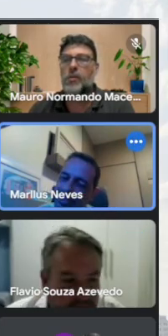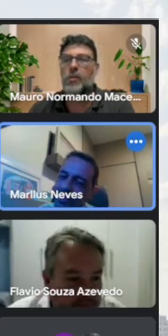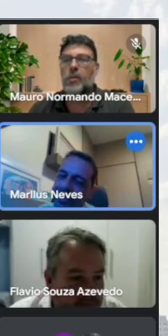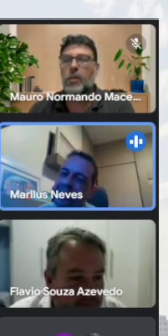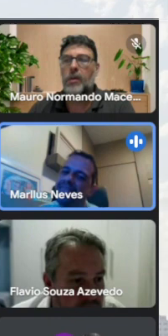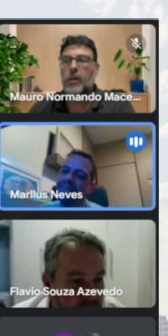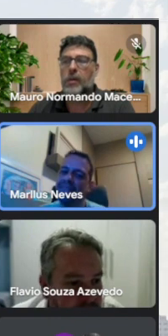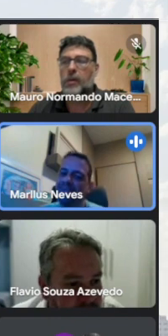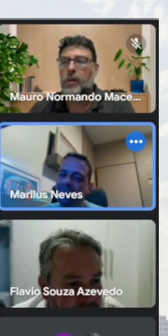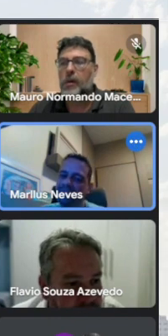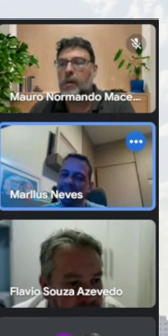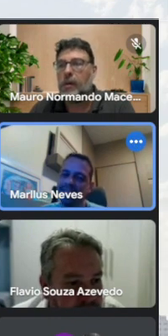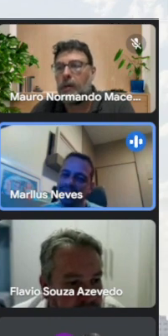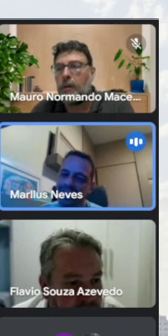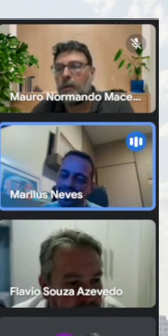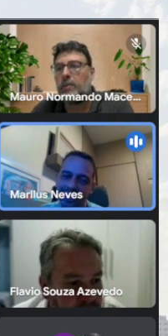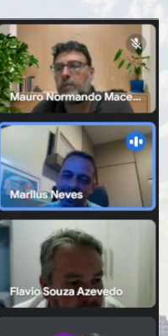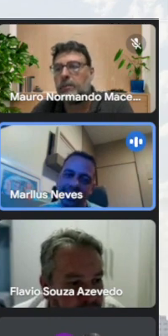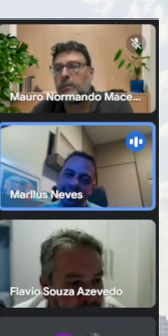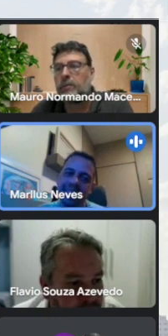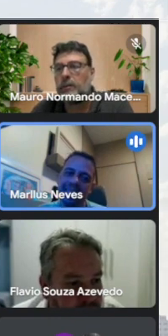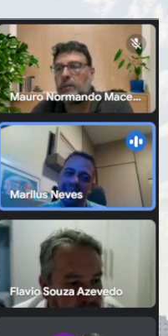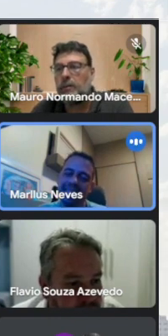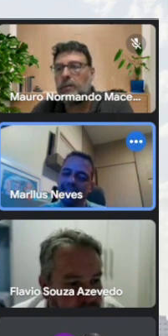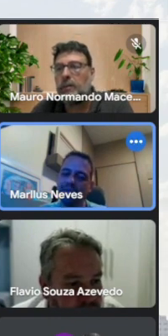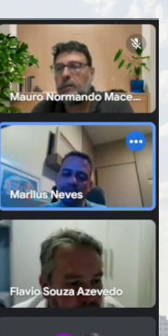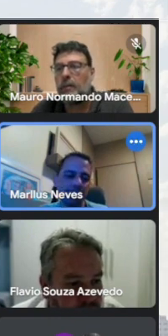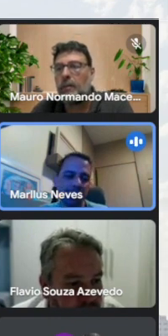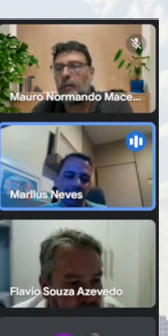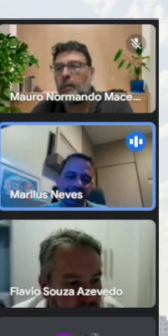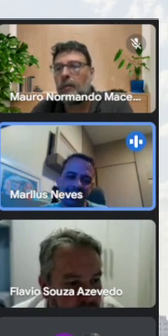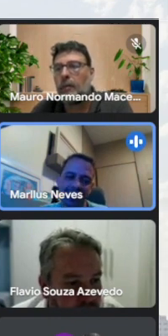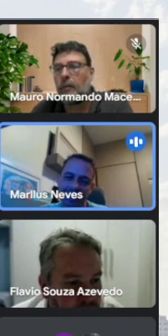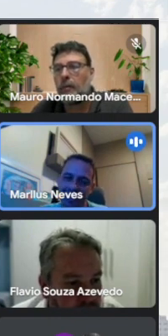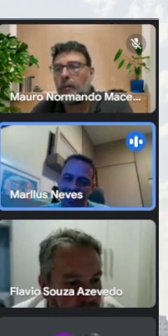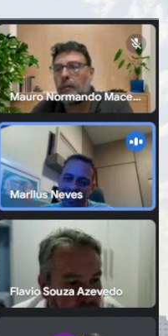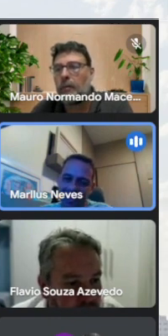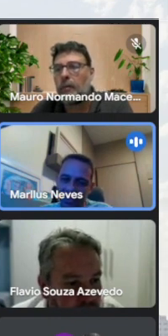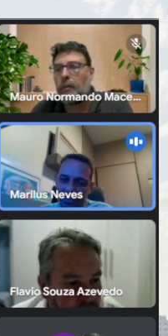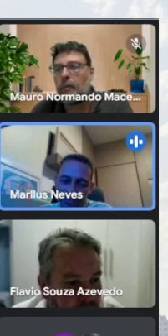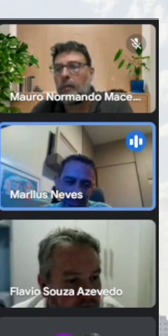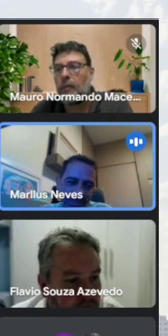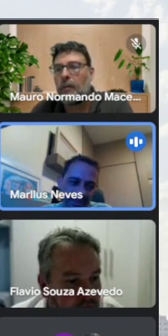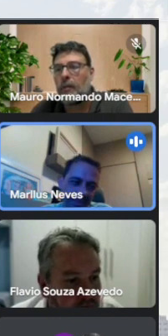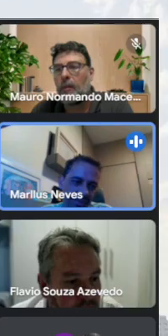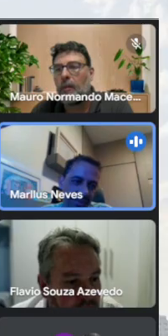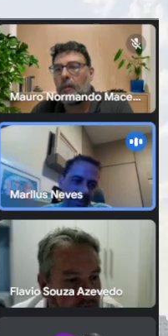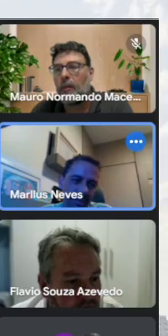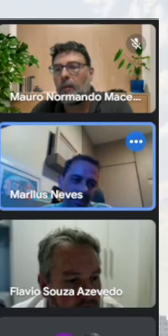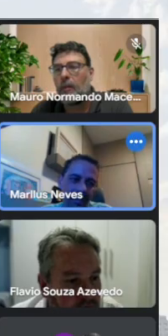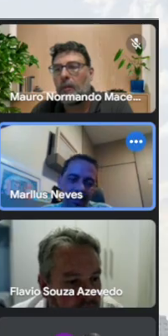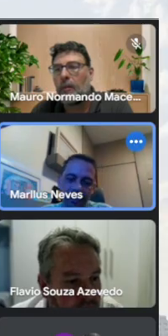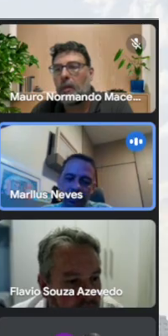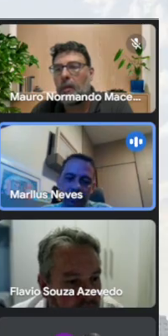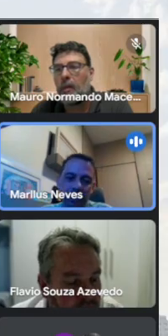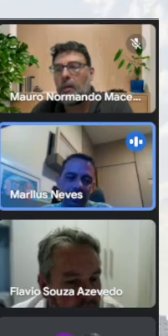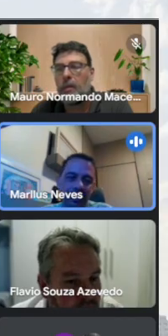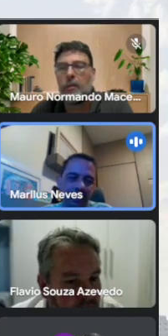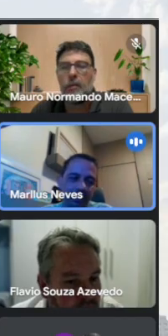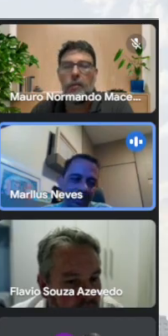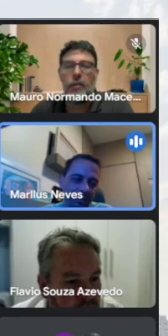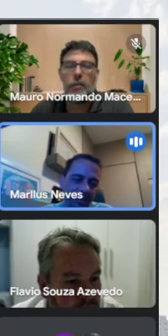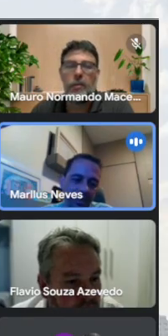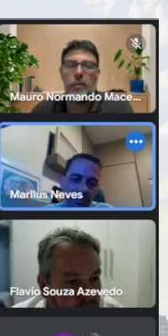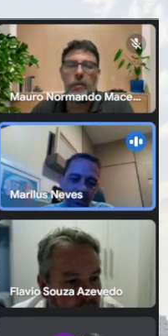né? Poluído, corta a parte da cidade, e em alguns pontos eles querem instalar isso também. Aí